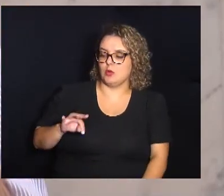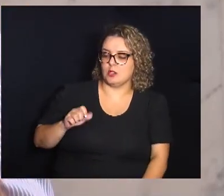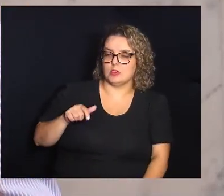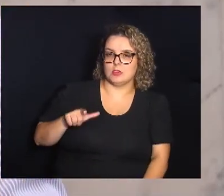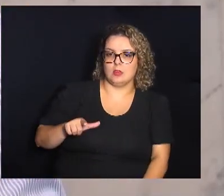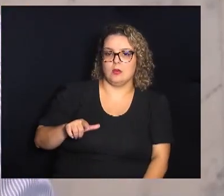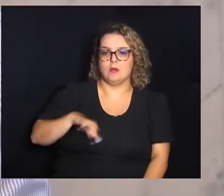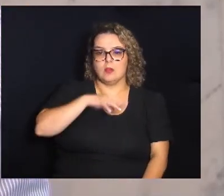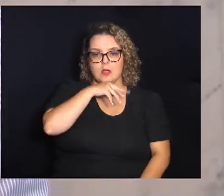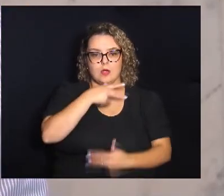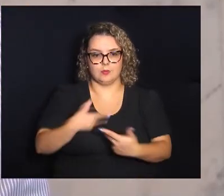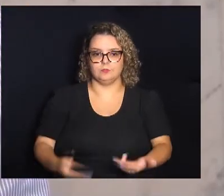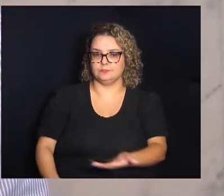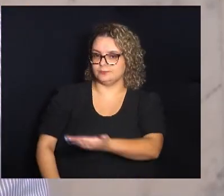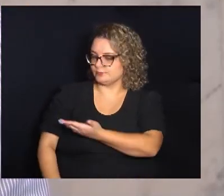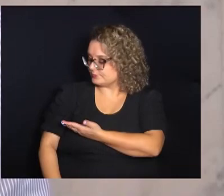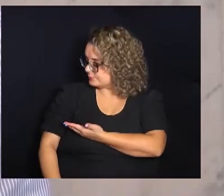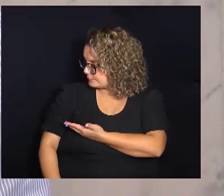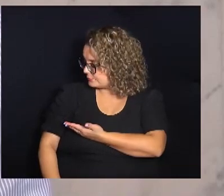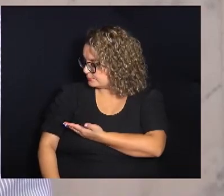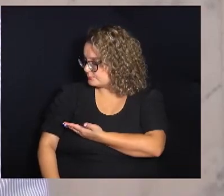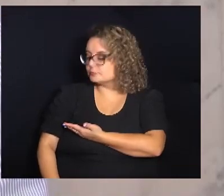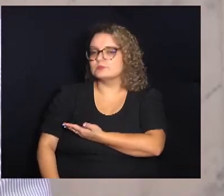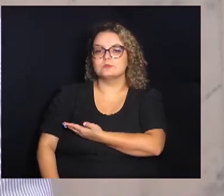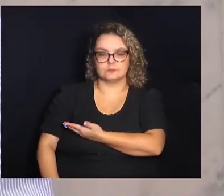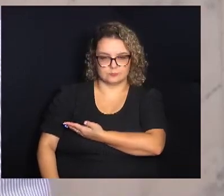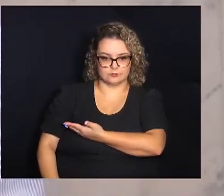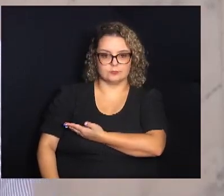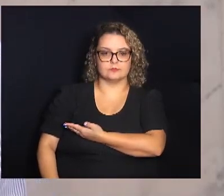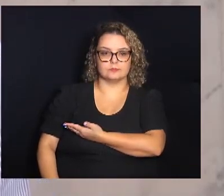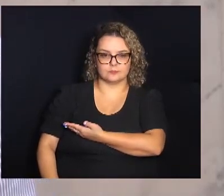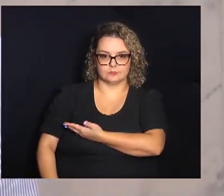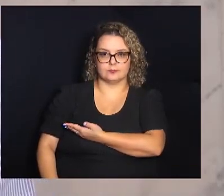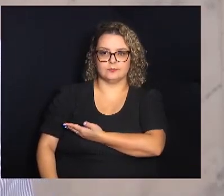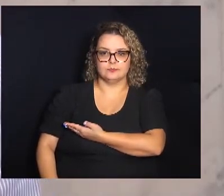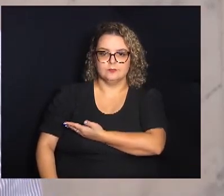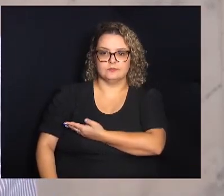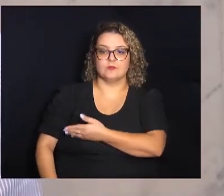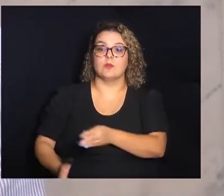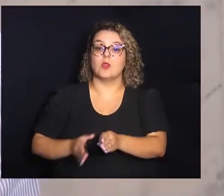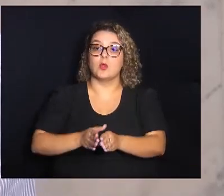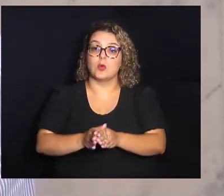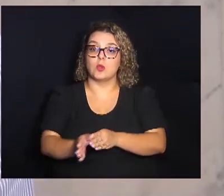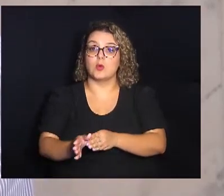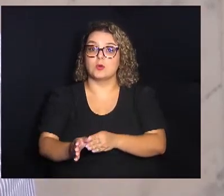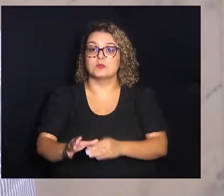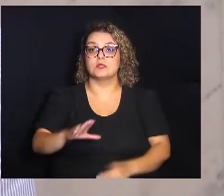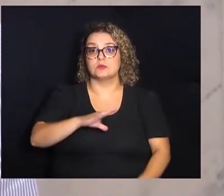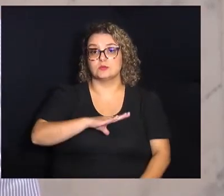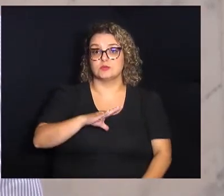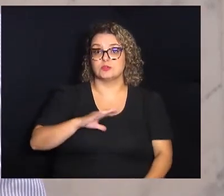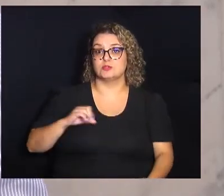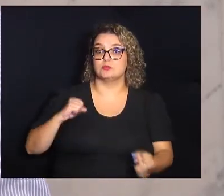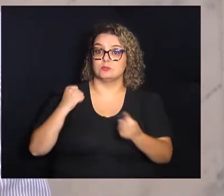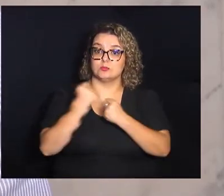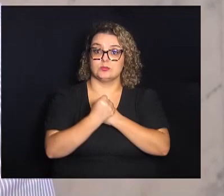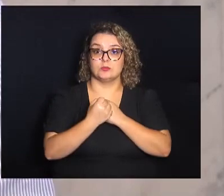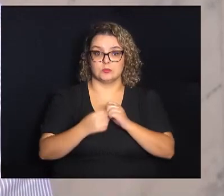entrar em contato através do e-mail específico com o Conselho Municipal de Proteção e Defesa Animal, que se